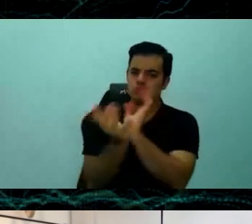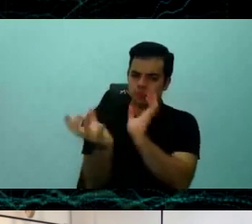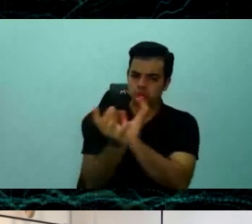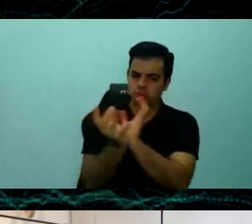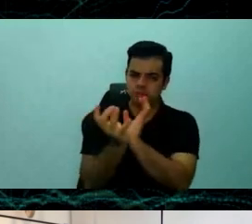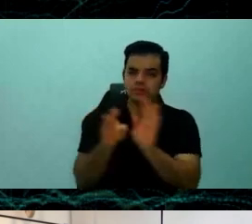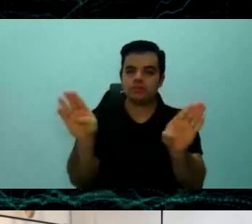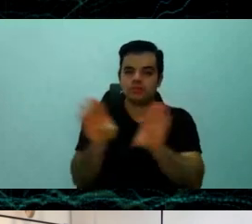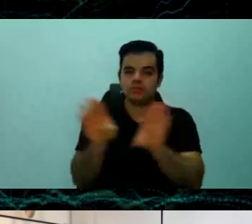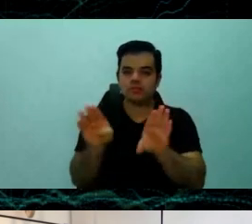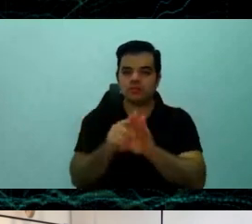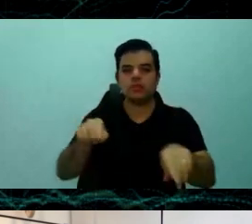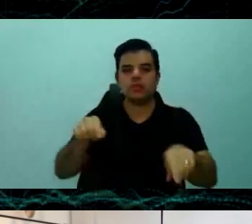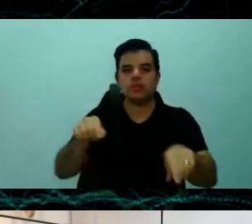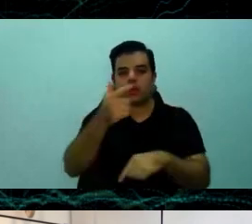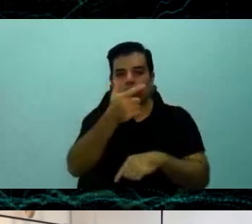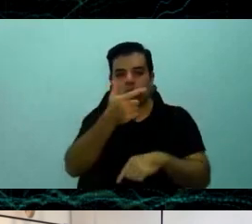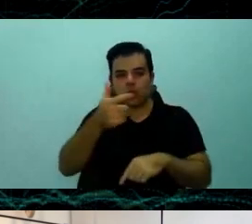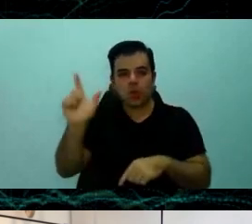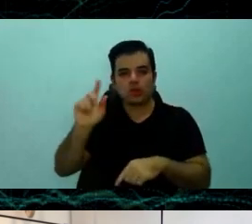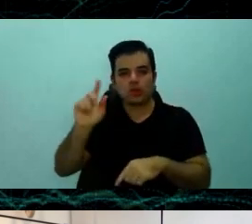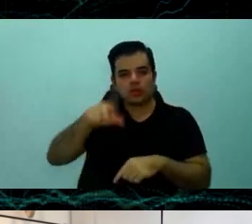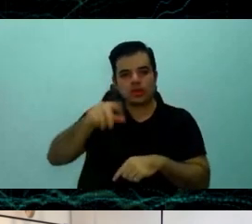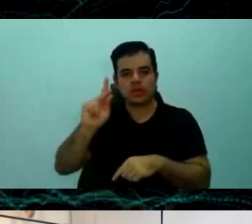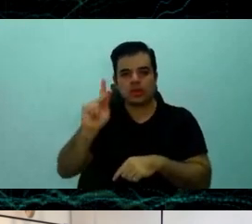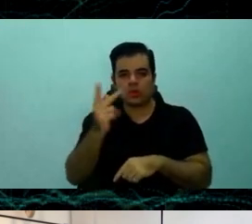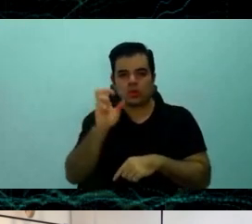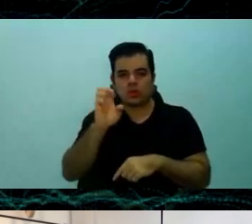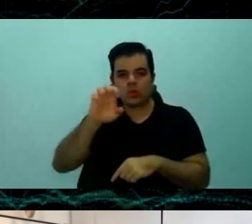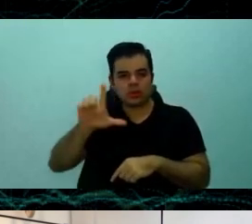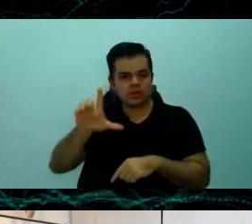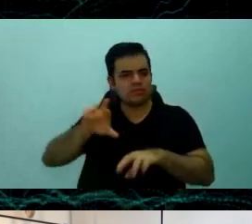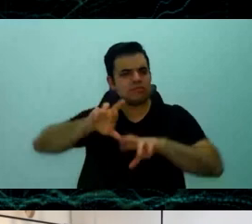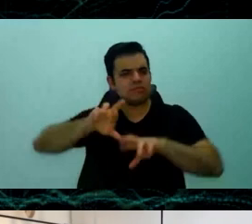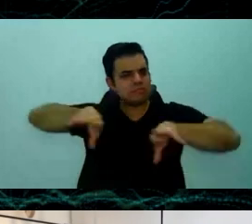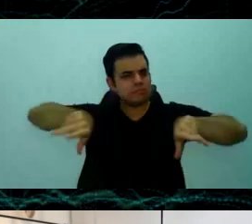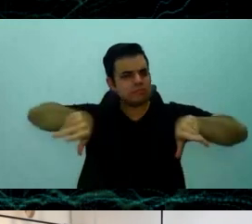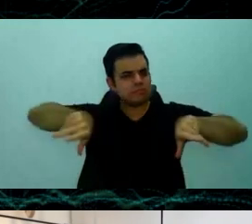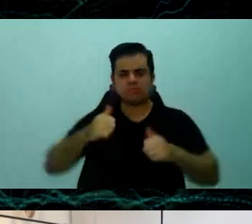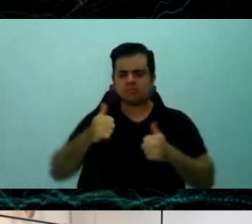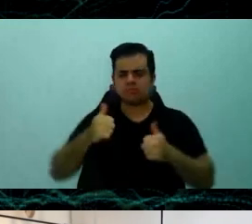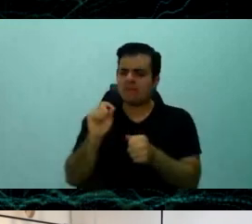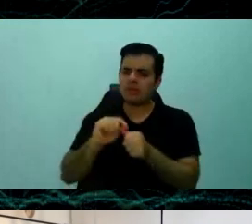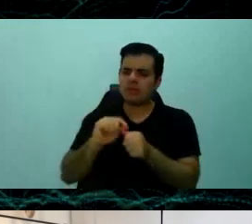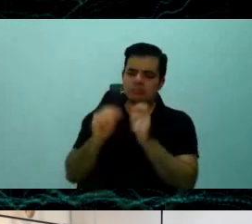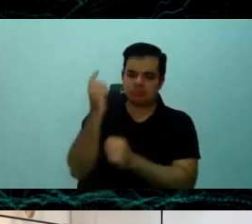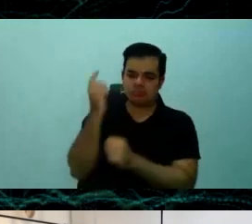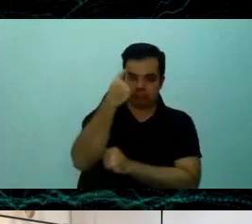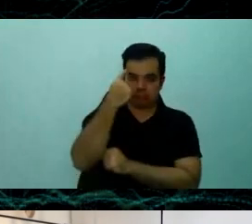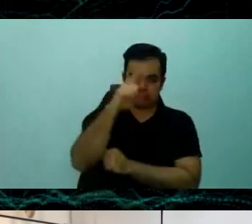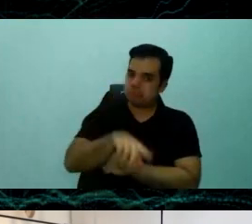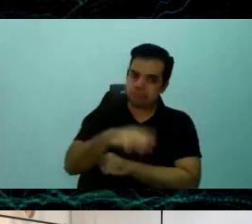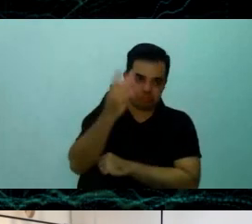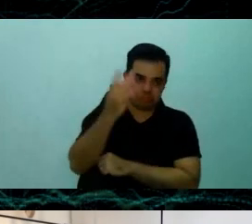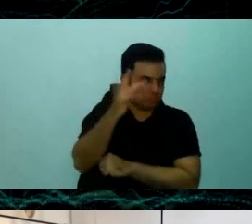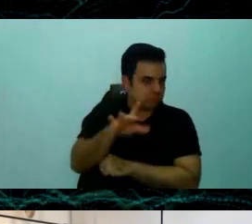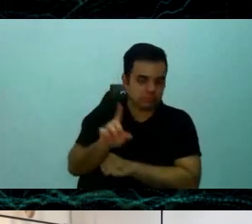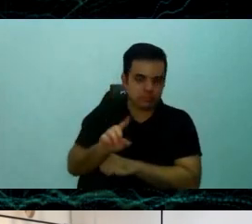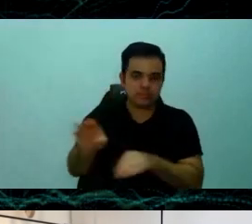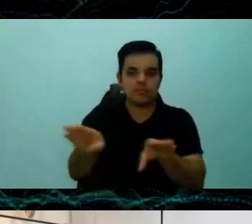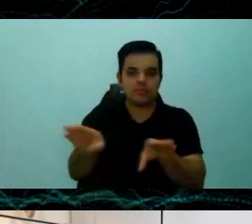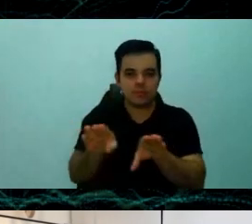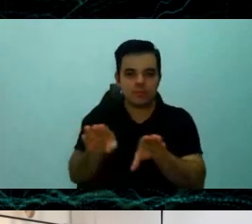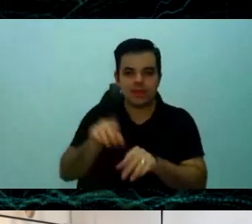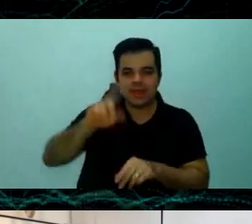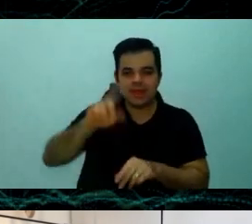Um dROLE, ainda não sei o que isso aqui faz, beleza? A gente tem um Data também, Ubuntu. Ah, e tem um